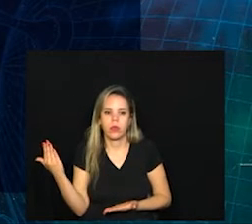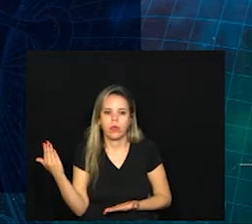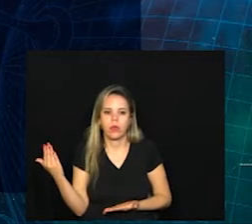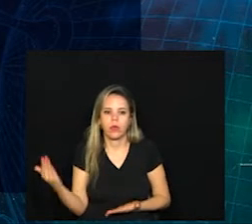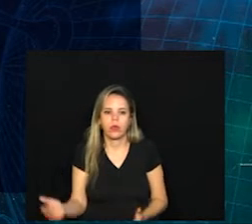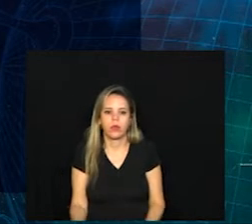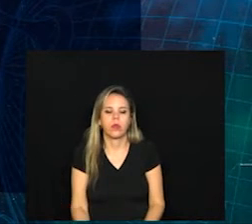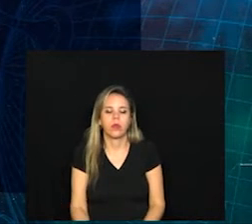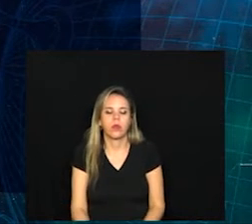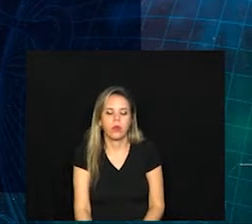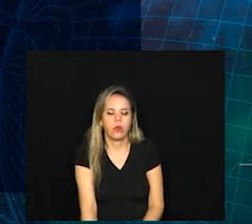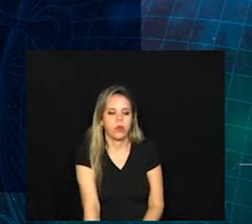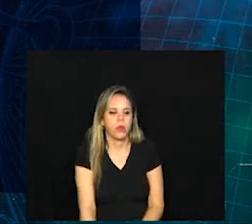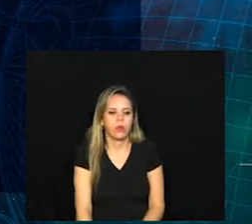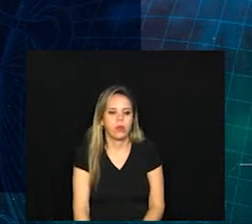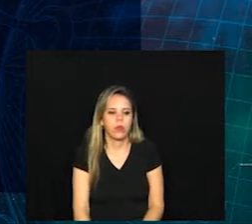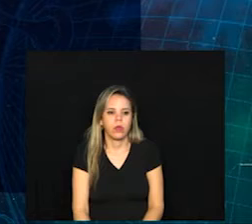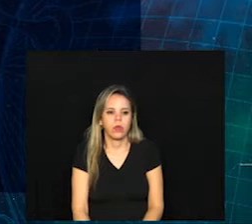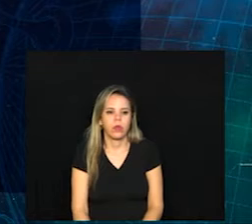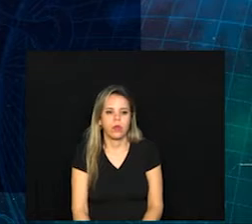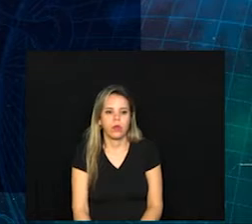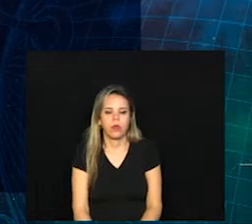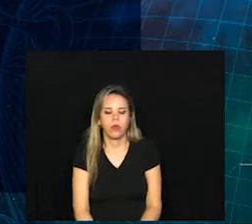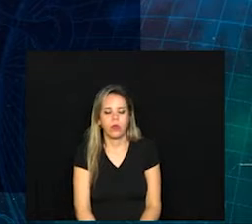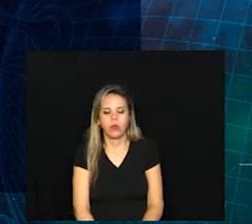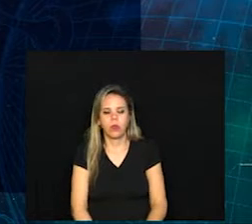região metropolitana de Campinas.